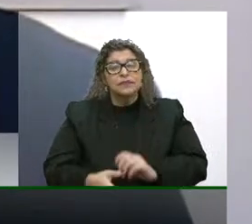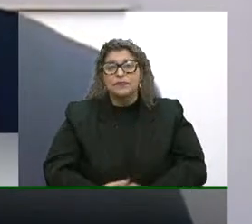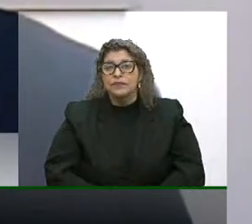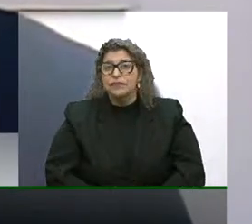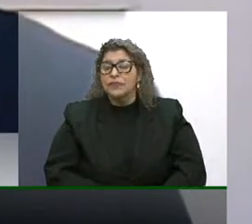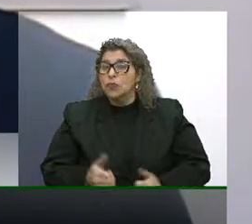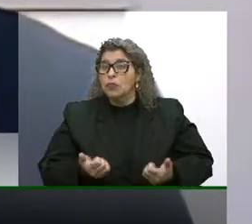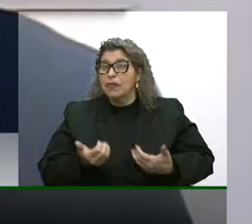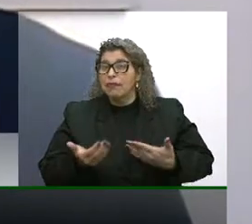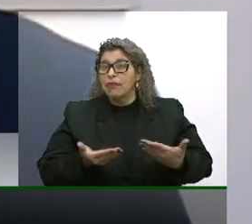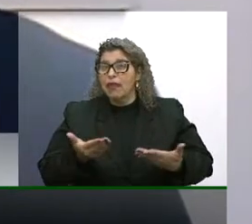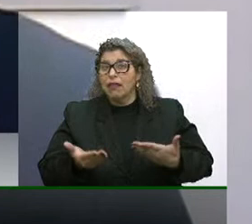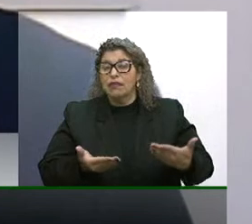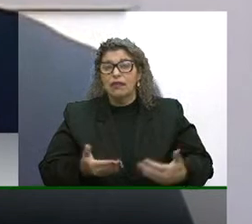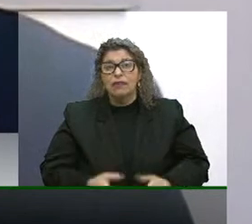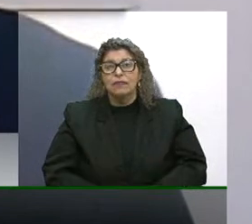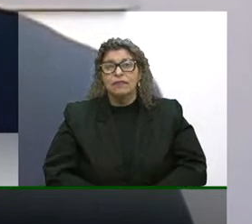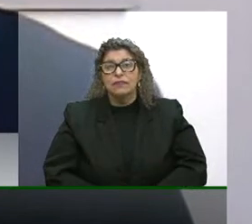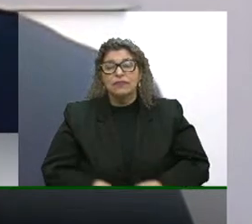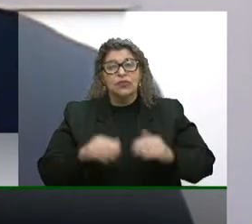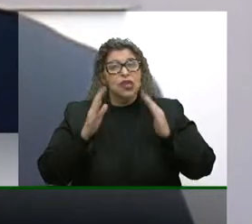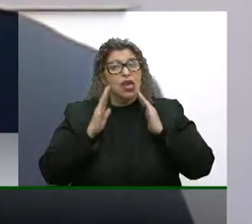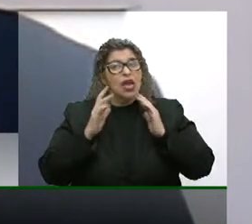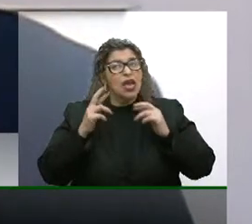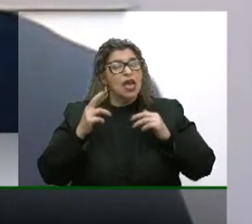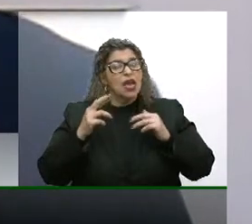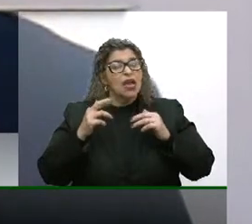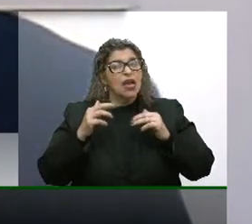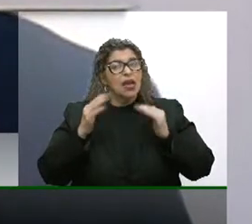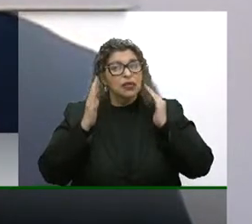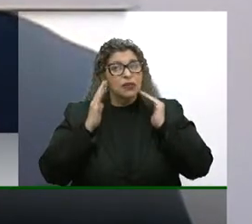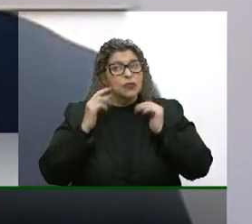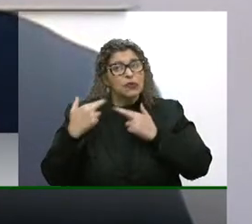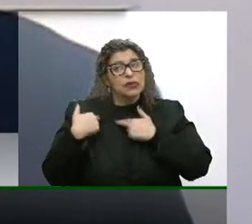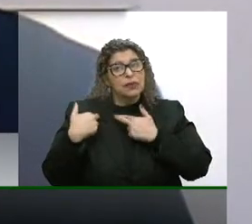que trata sobre a lei de responsabilidade fiscal.